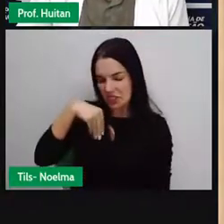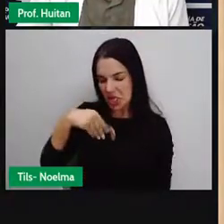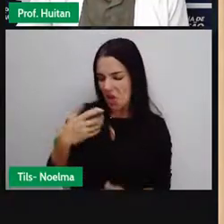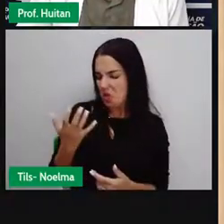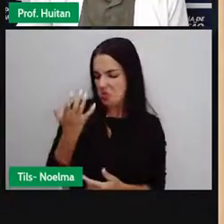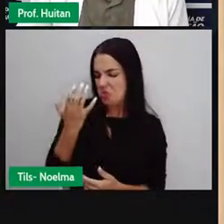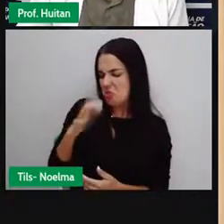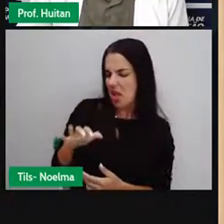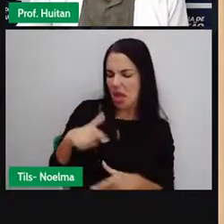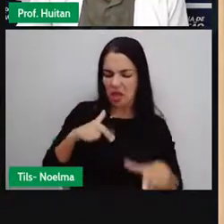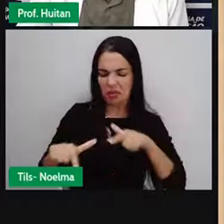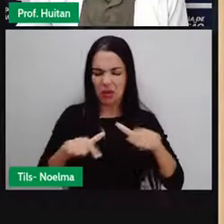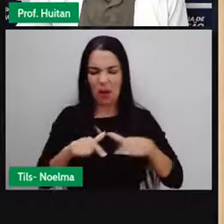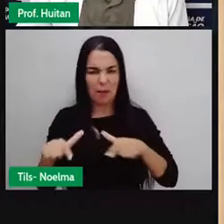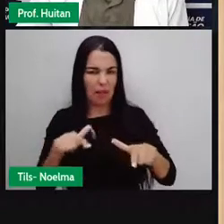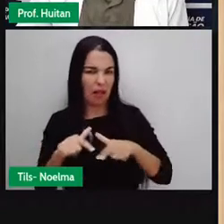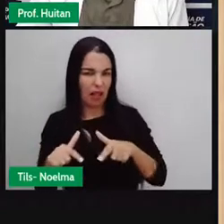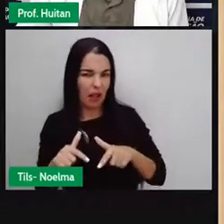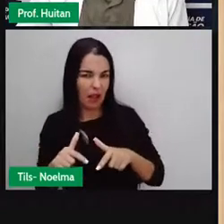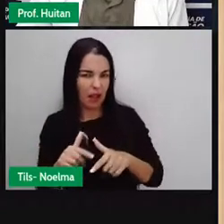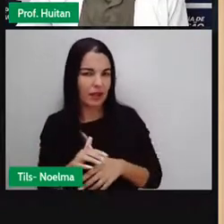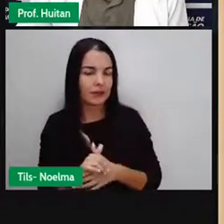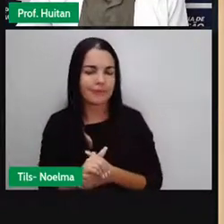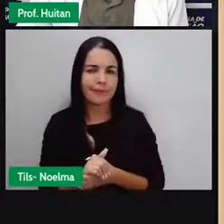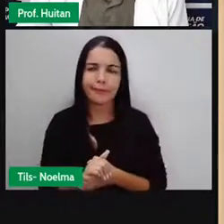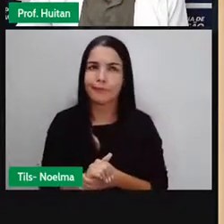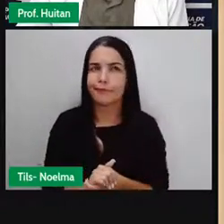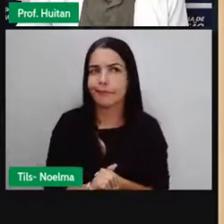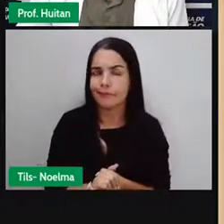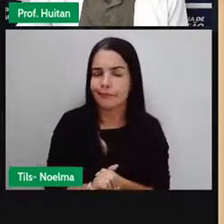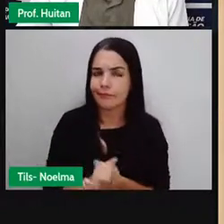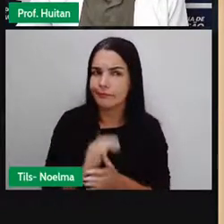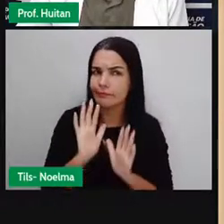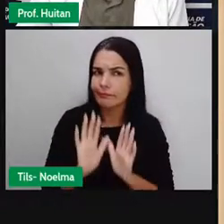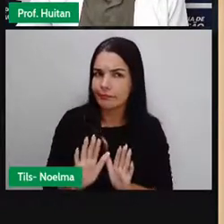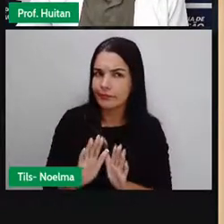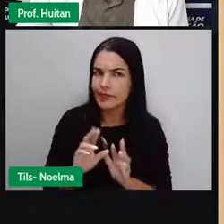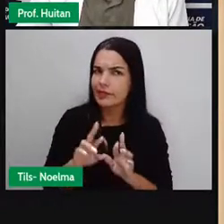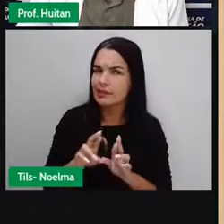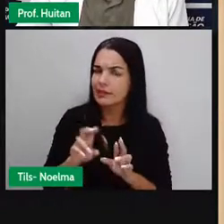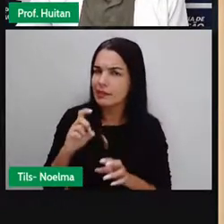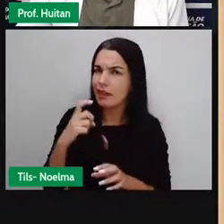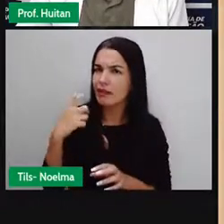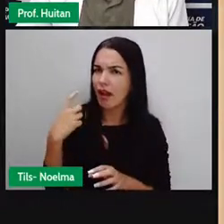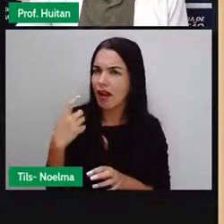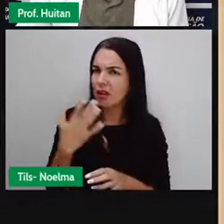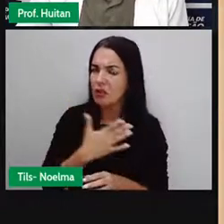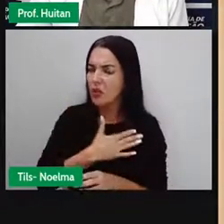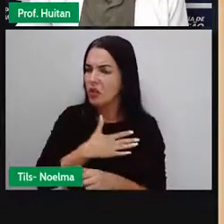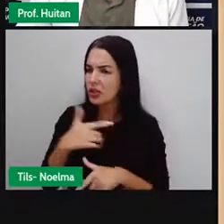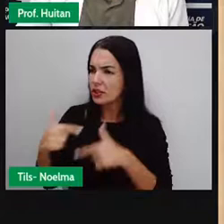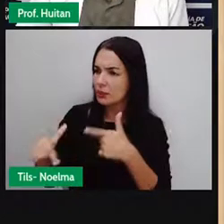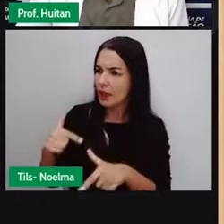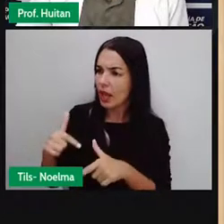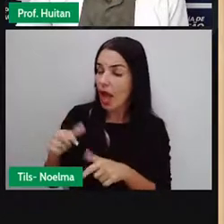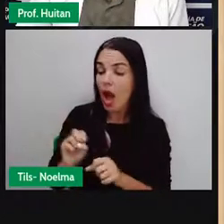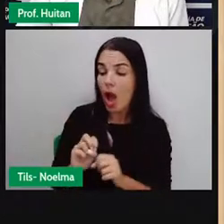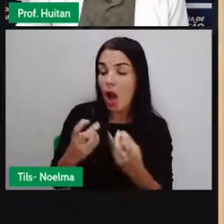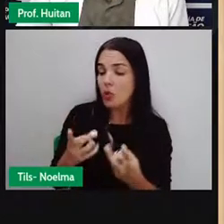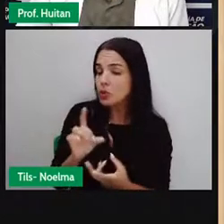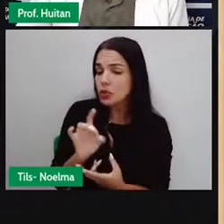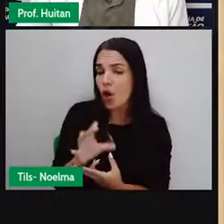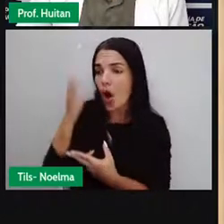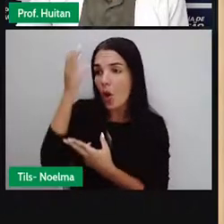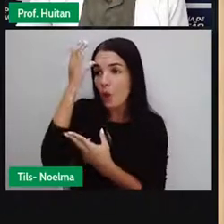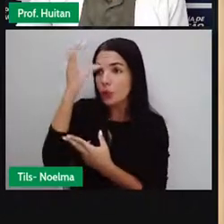eles são preguiçosos ou que eles têm uma cultura diferente da nossa? Não é? Os índios, eles